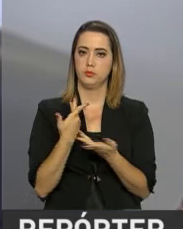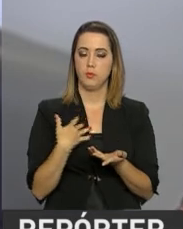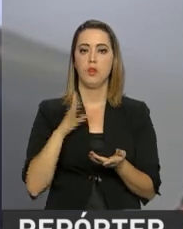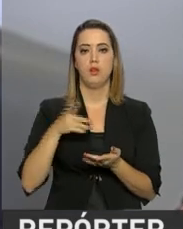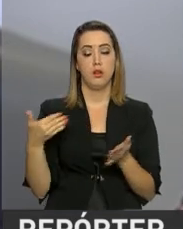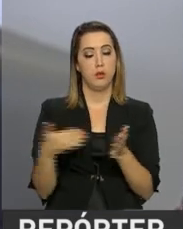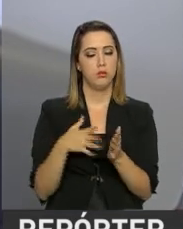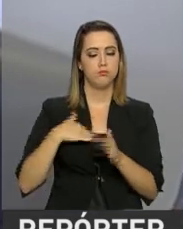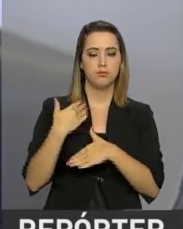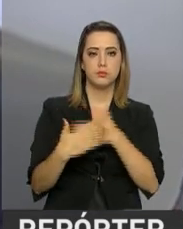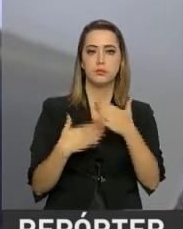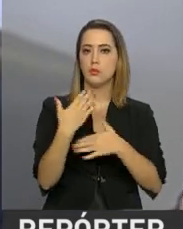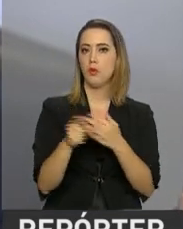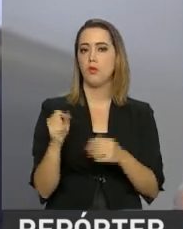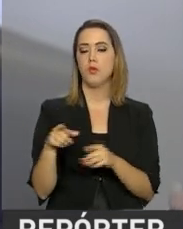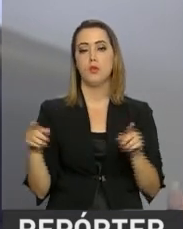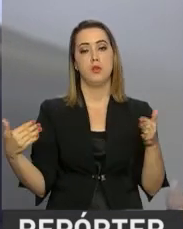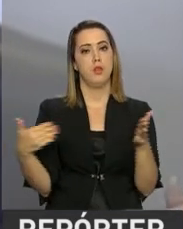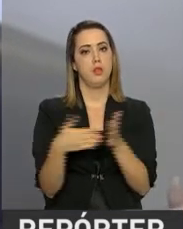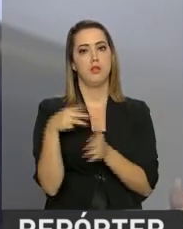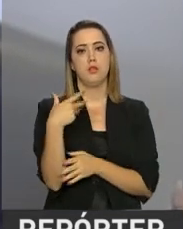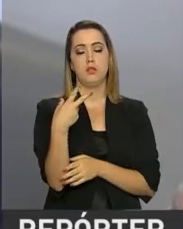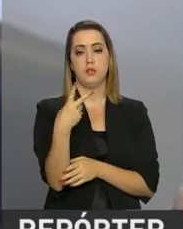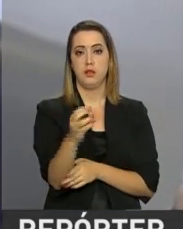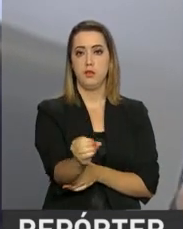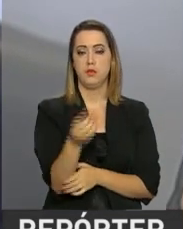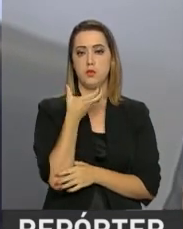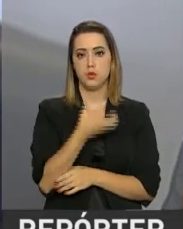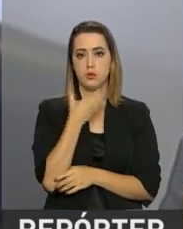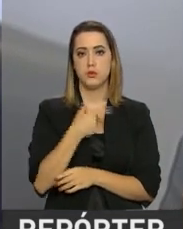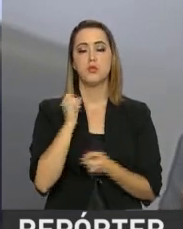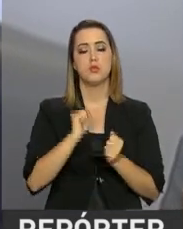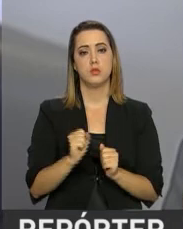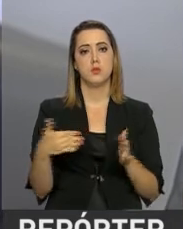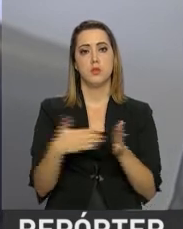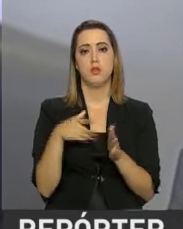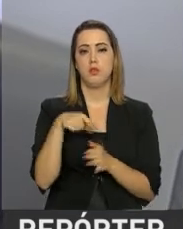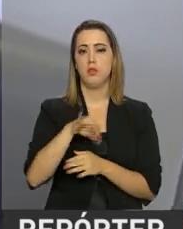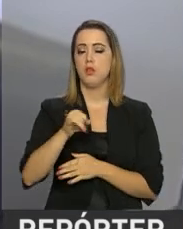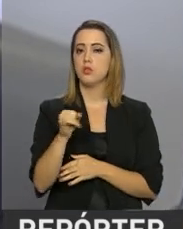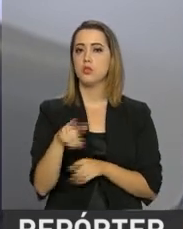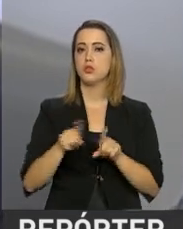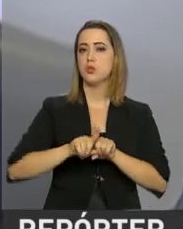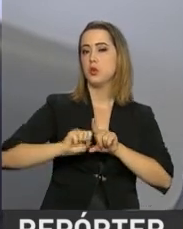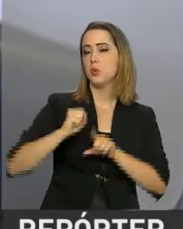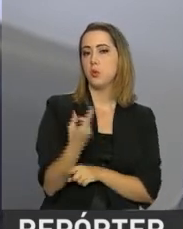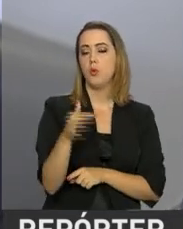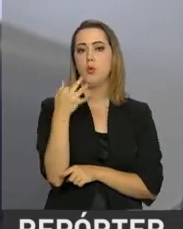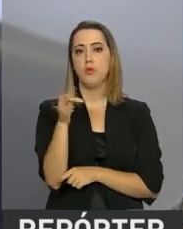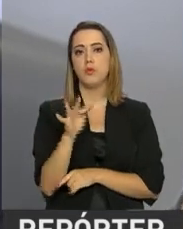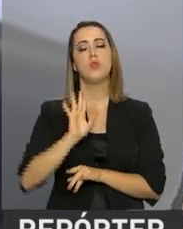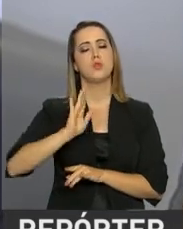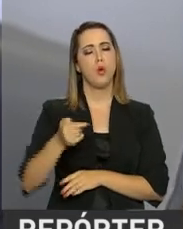20 de dezembro no mês que vem de mais milhares de unidades a pretensão é que nós possamos chegar no final de janeiro no mês de fevereiro em todas elas